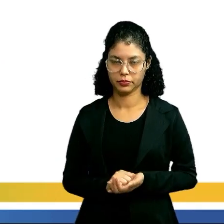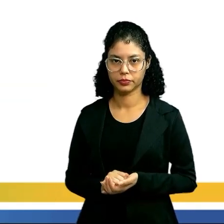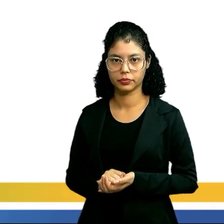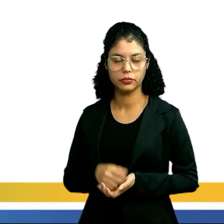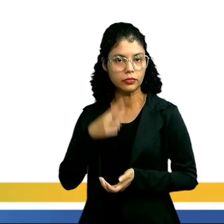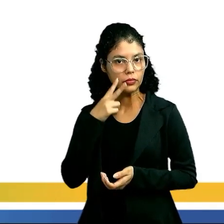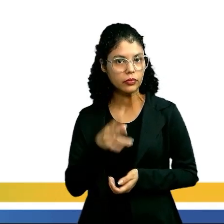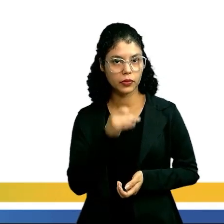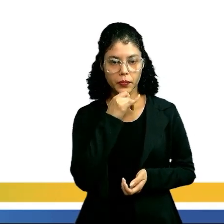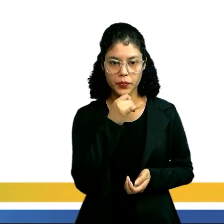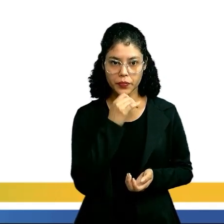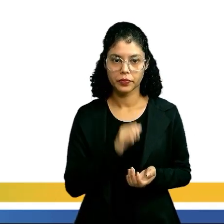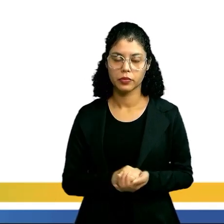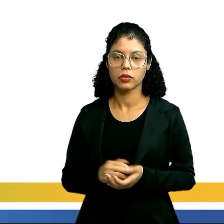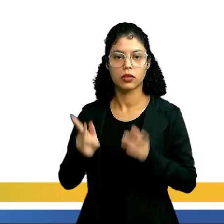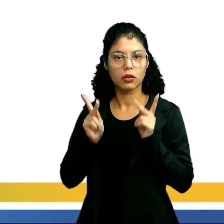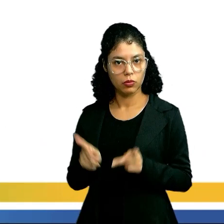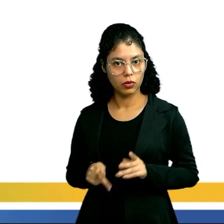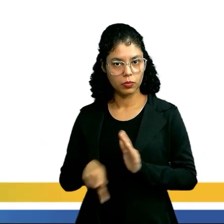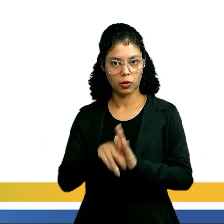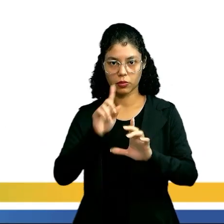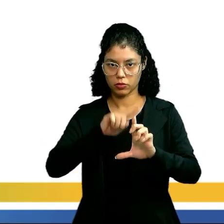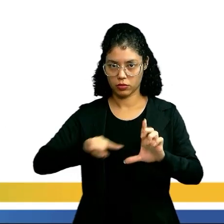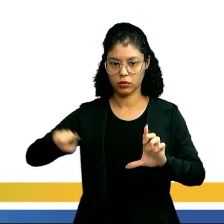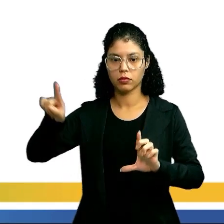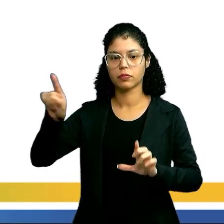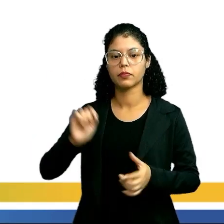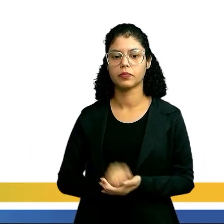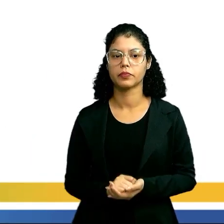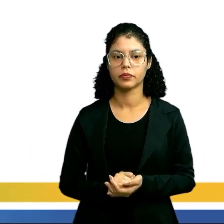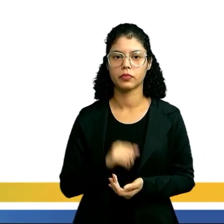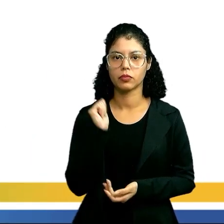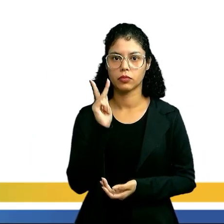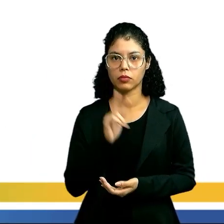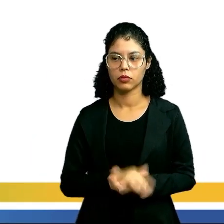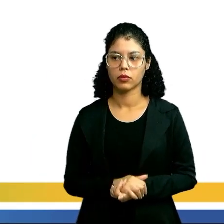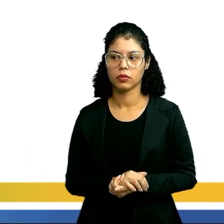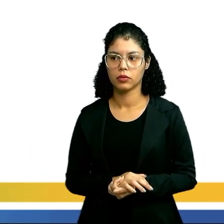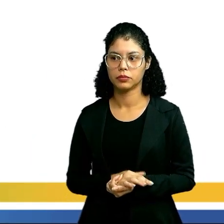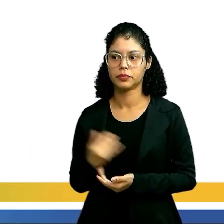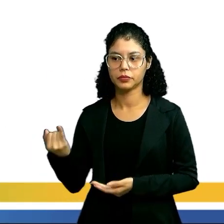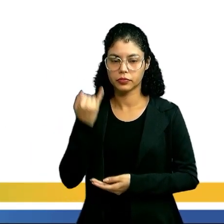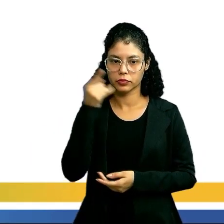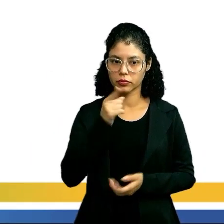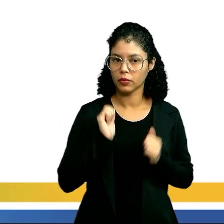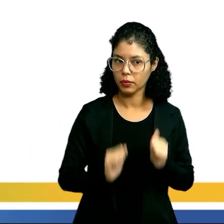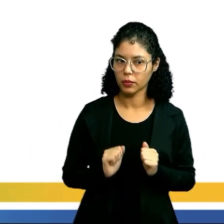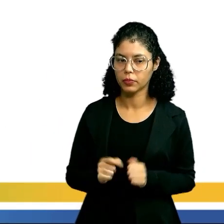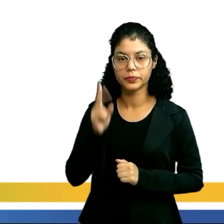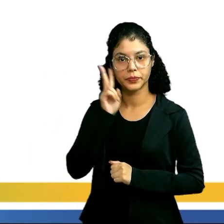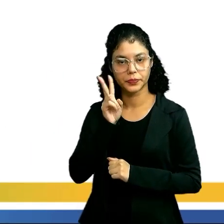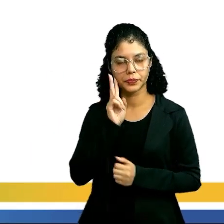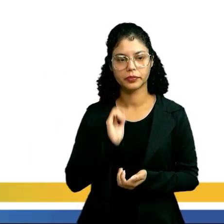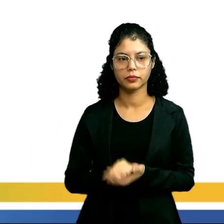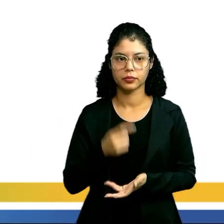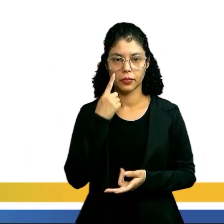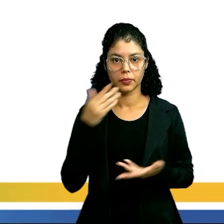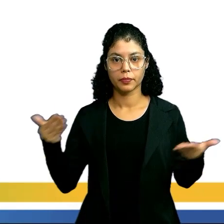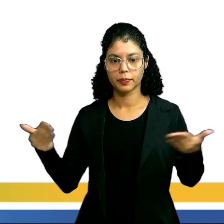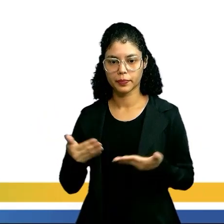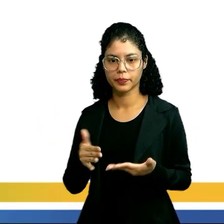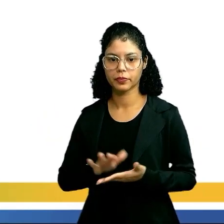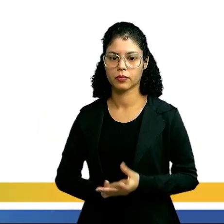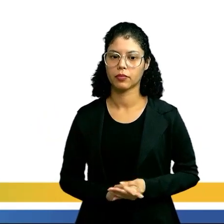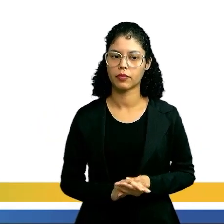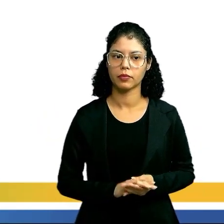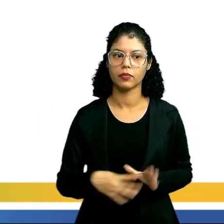esse exemplo, vimos o comportamento do gráfico. Ok, pessoal? Então, isso é importante que você possa salientar. Observe agora.